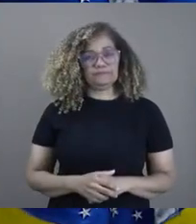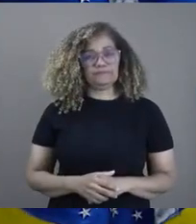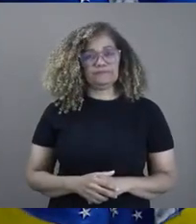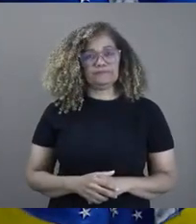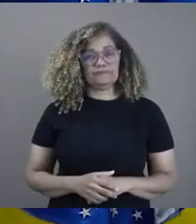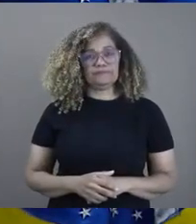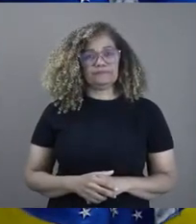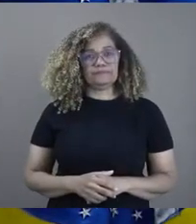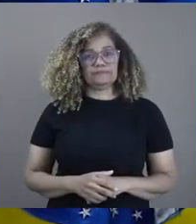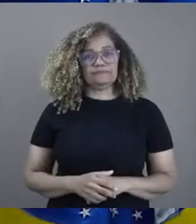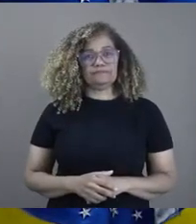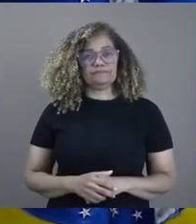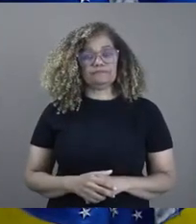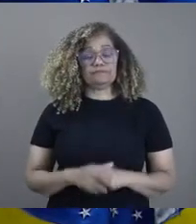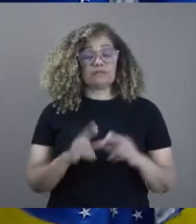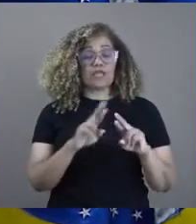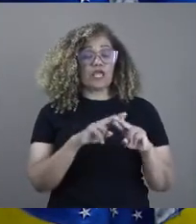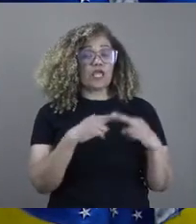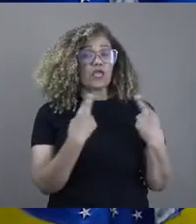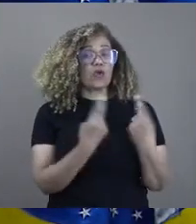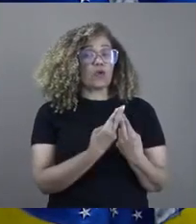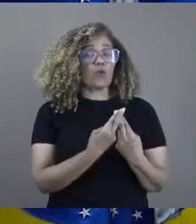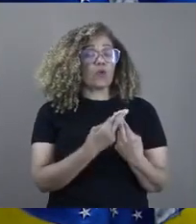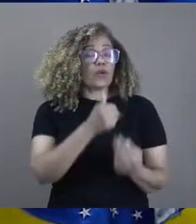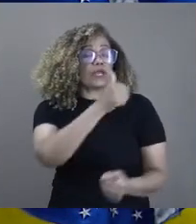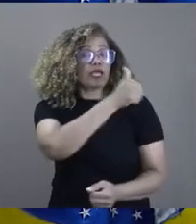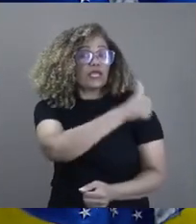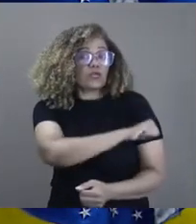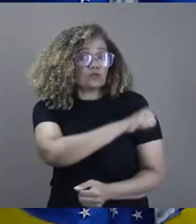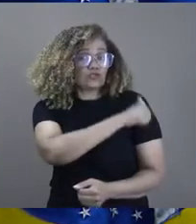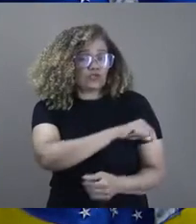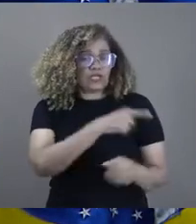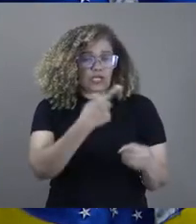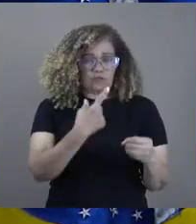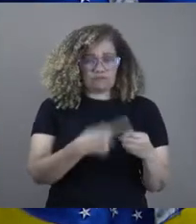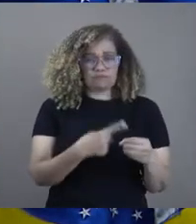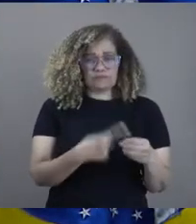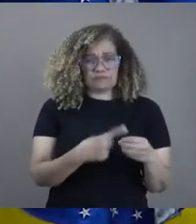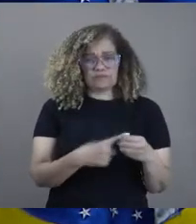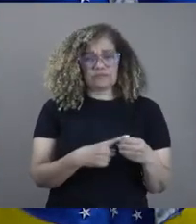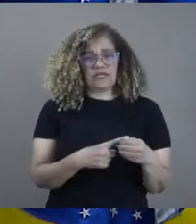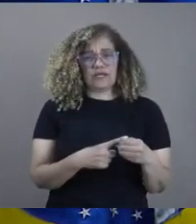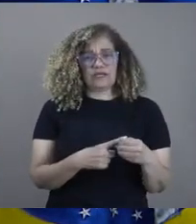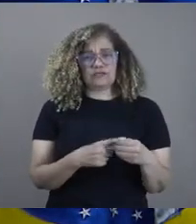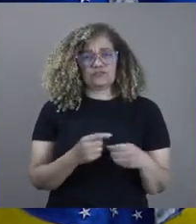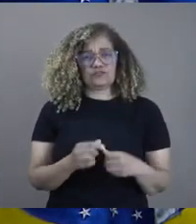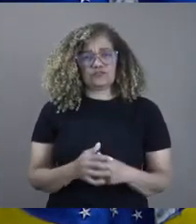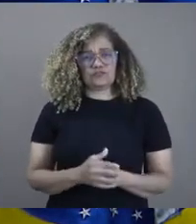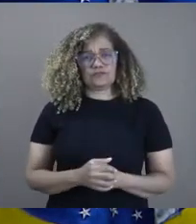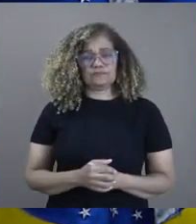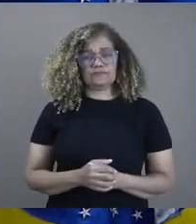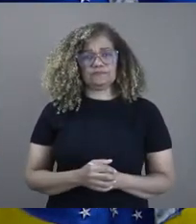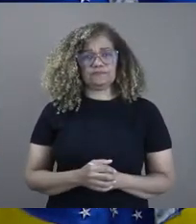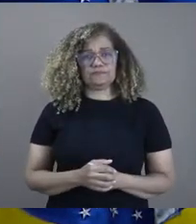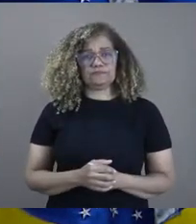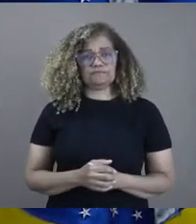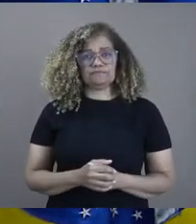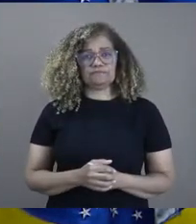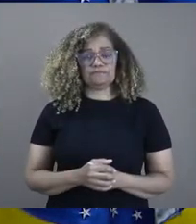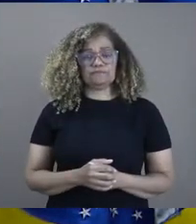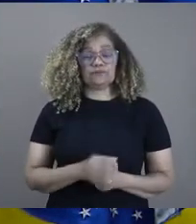amanhã reúnem-se no Rio de Janeiro sob a